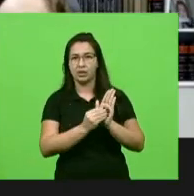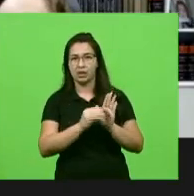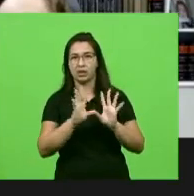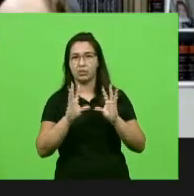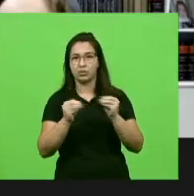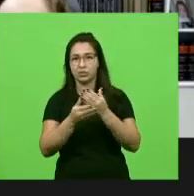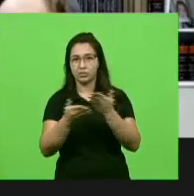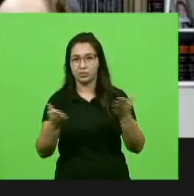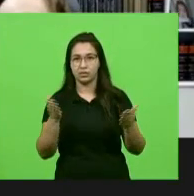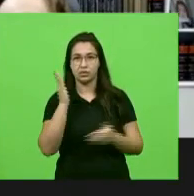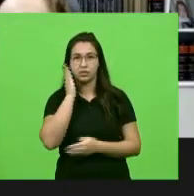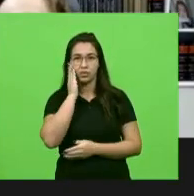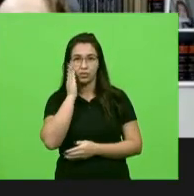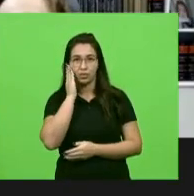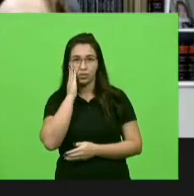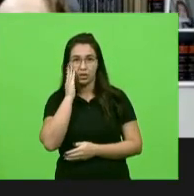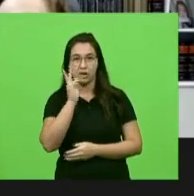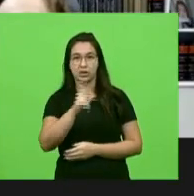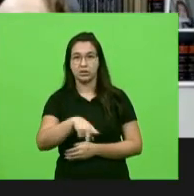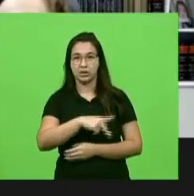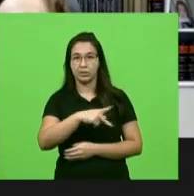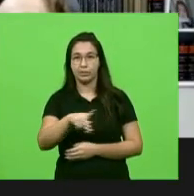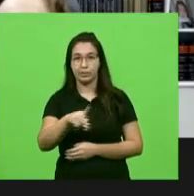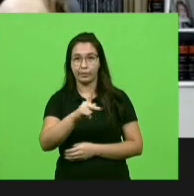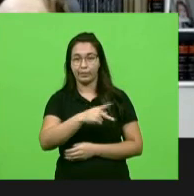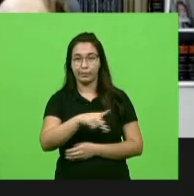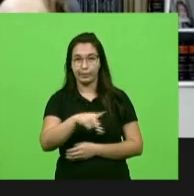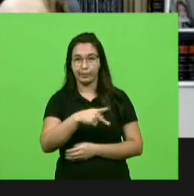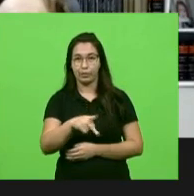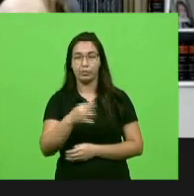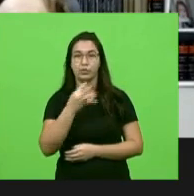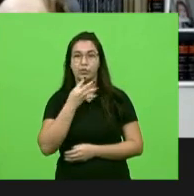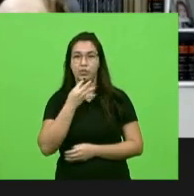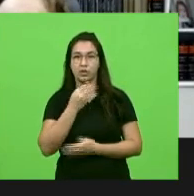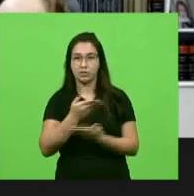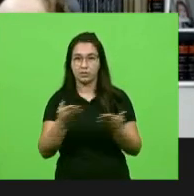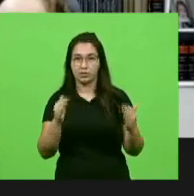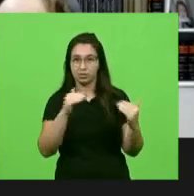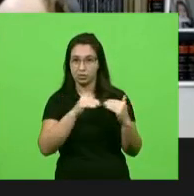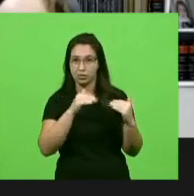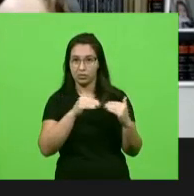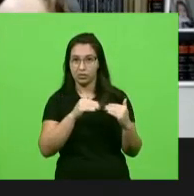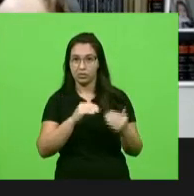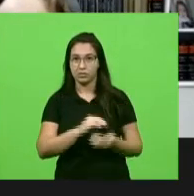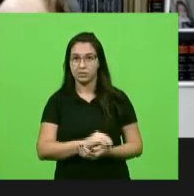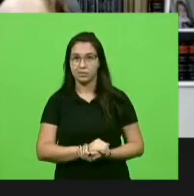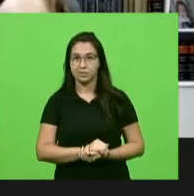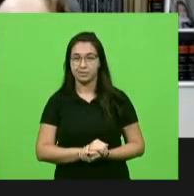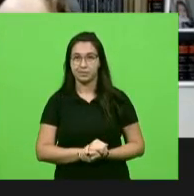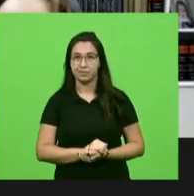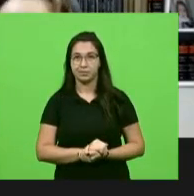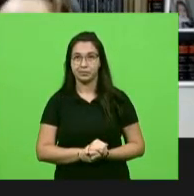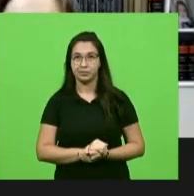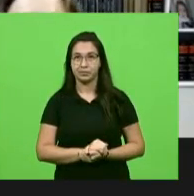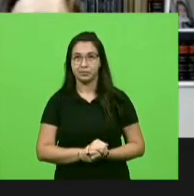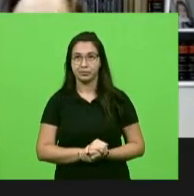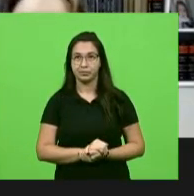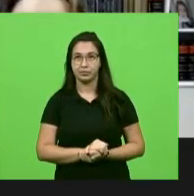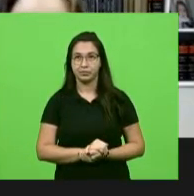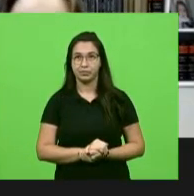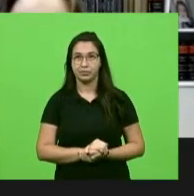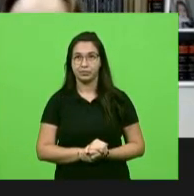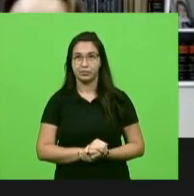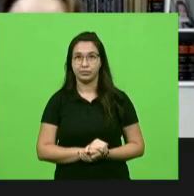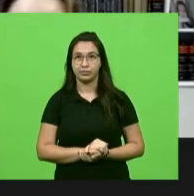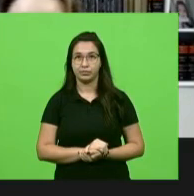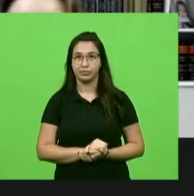todos e de conhecimento público, inclusive. Vossas excelências, estão de acordo? De acordo. Senhor presidente,